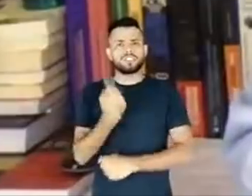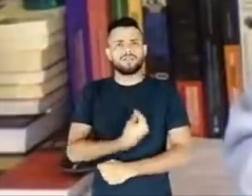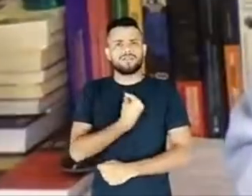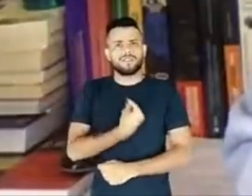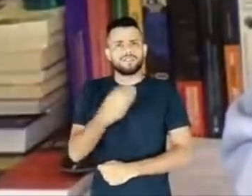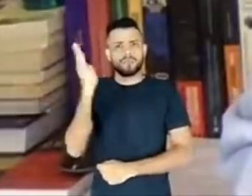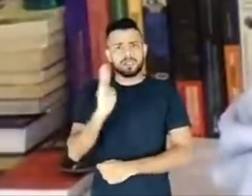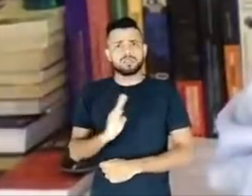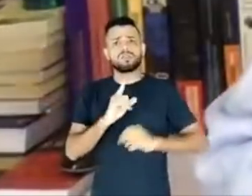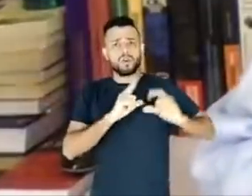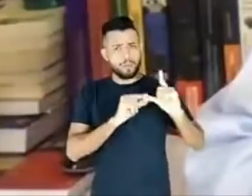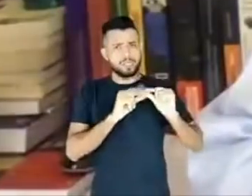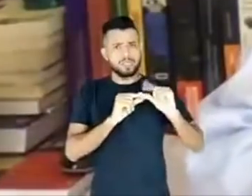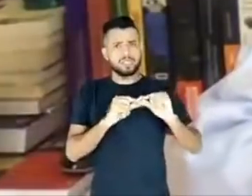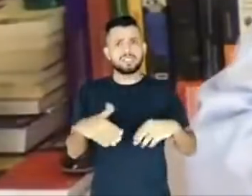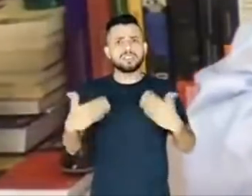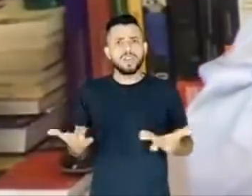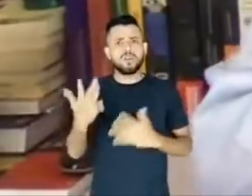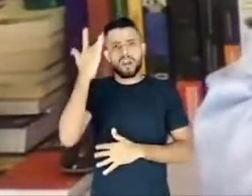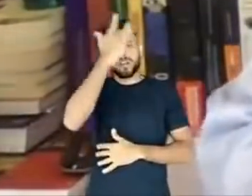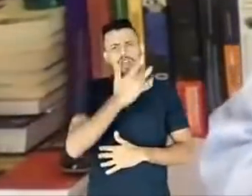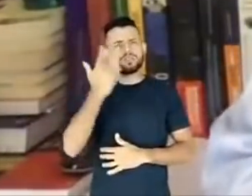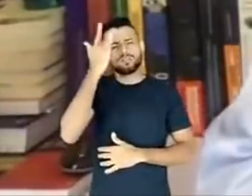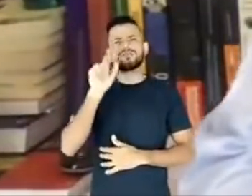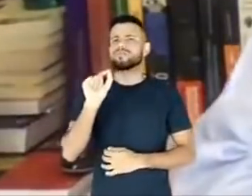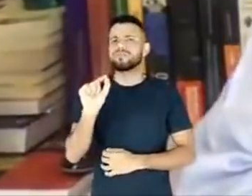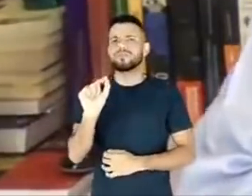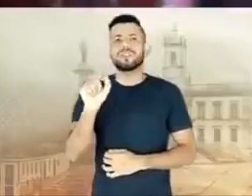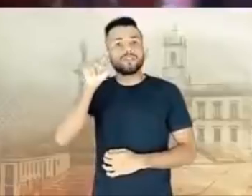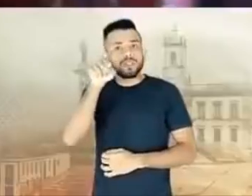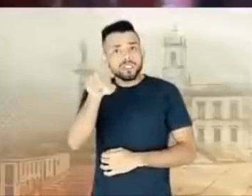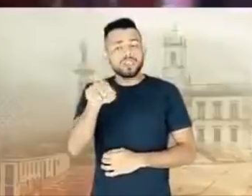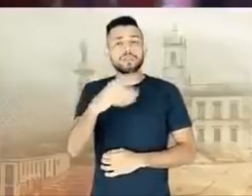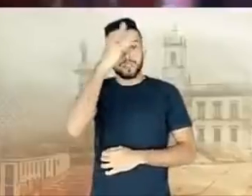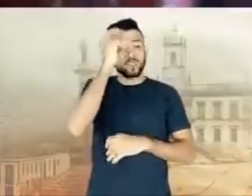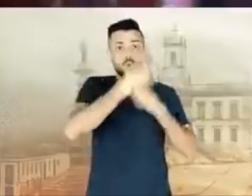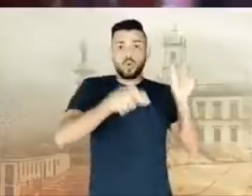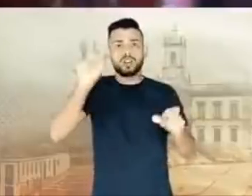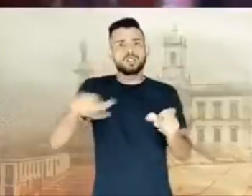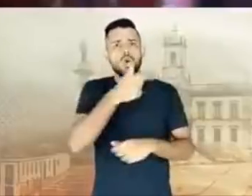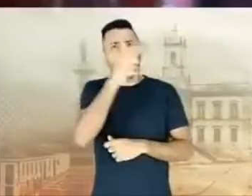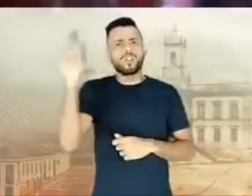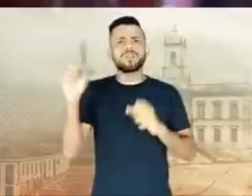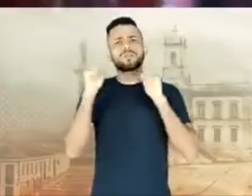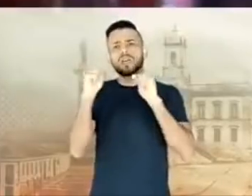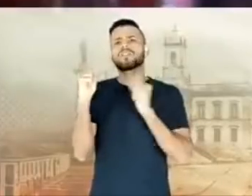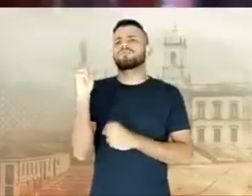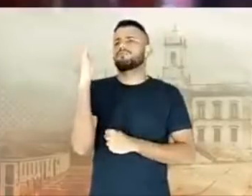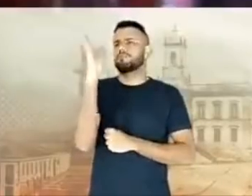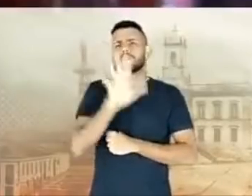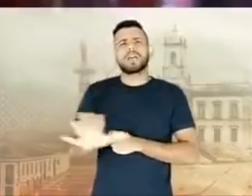portanto, companheira Haddad, você e outras pessoas do PT que puderem viajar ao Brasil, porque quando eu tomar a